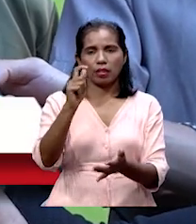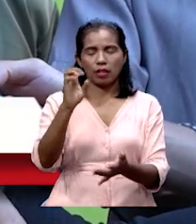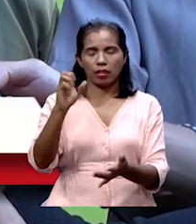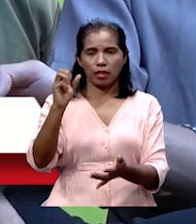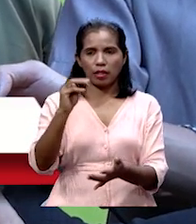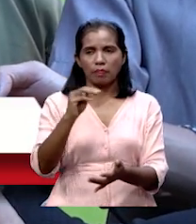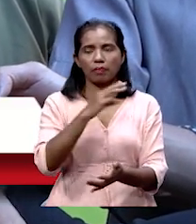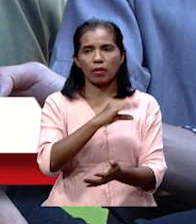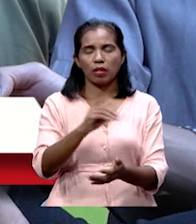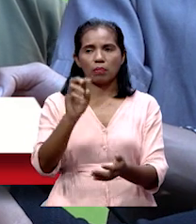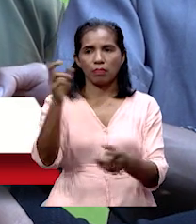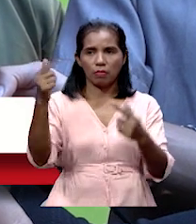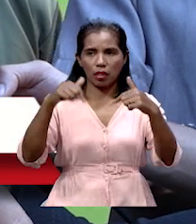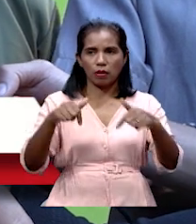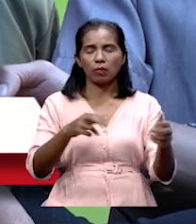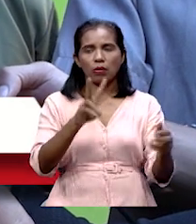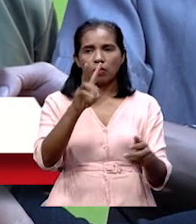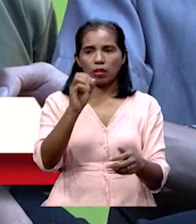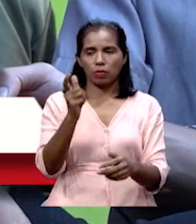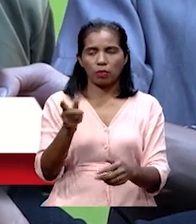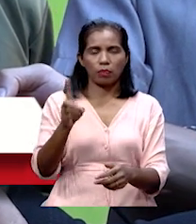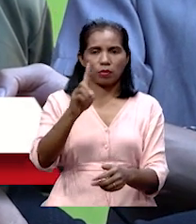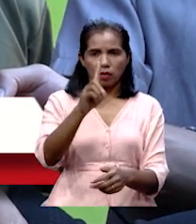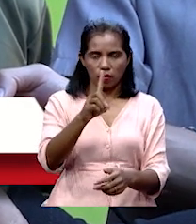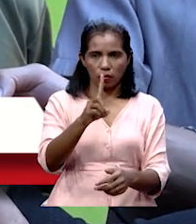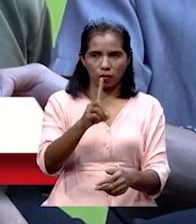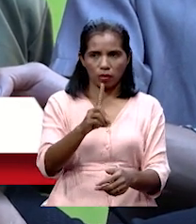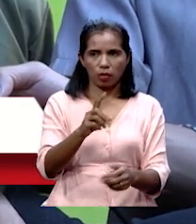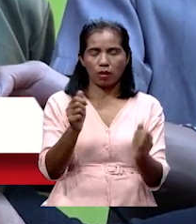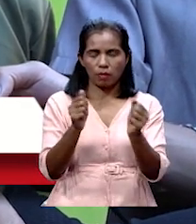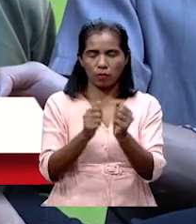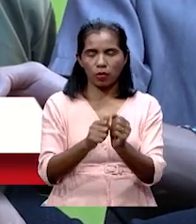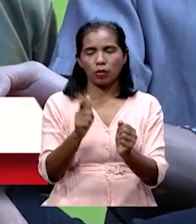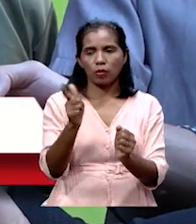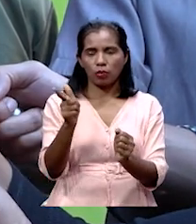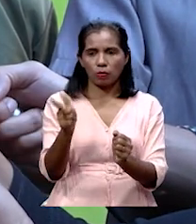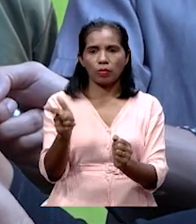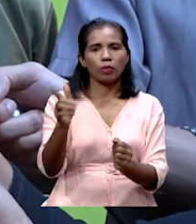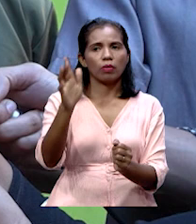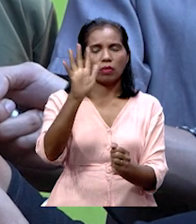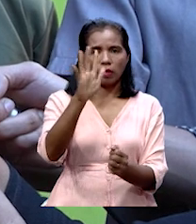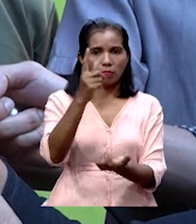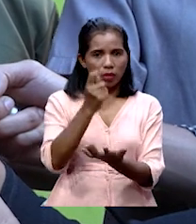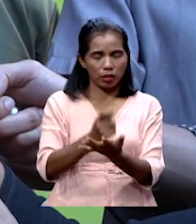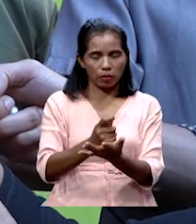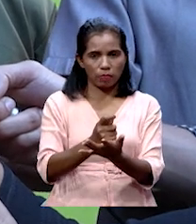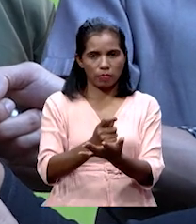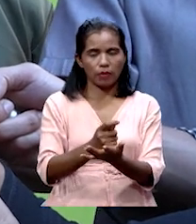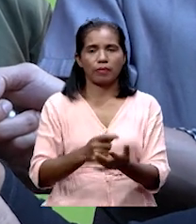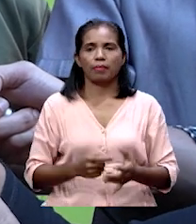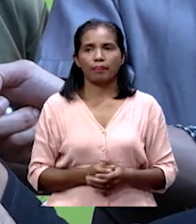2020. Ho quantidade ne bema que importa ne 25.000 tabletas, eh? Então, ita